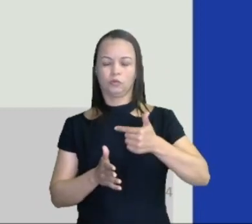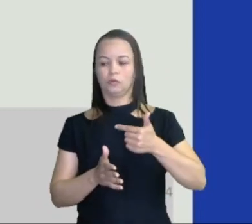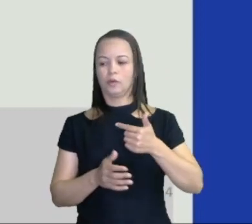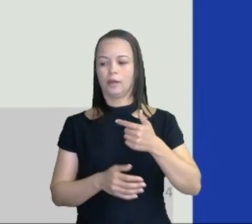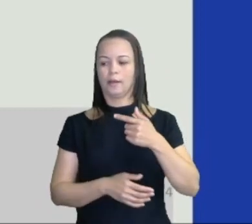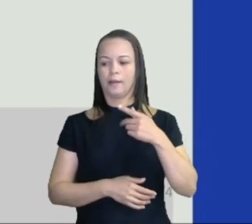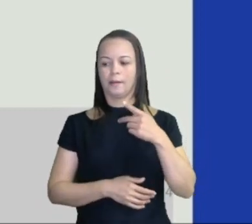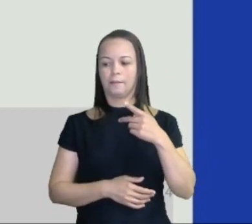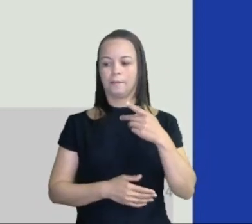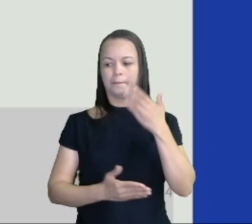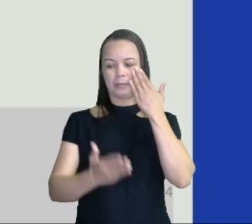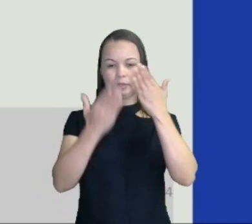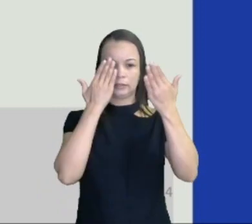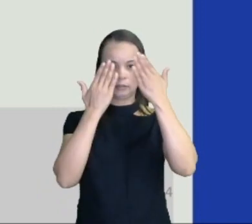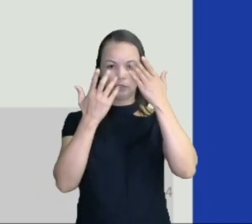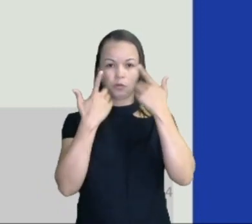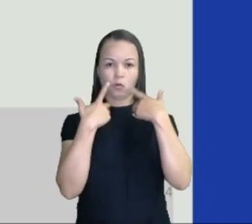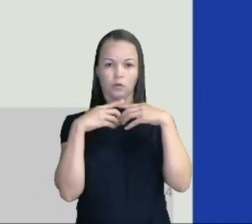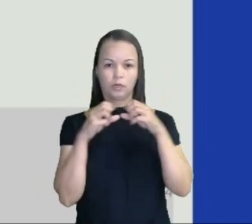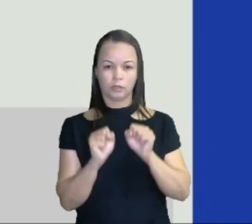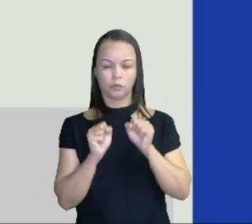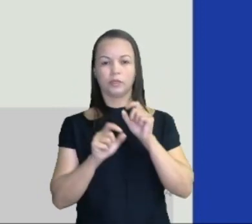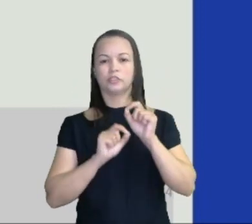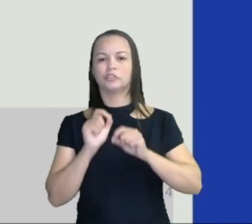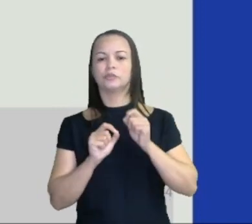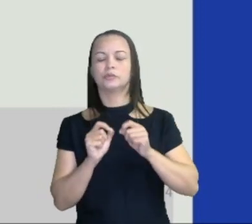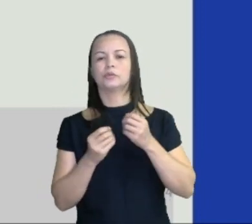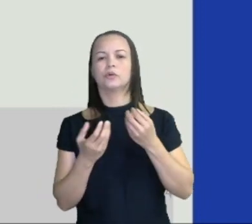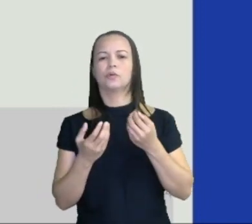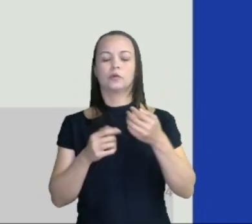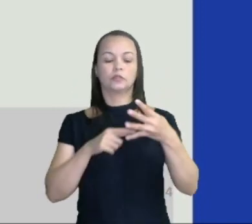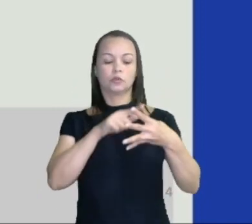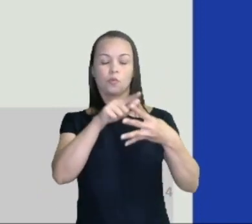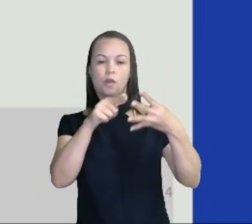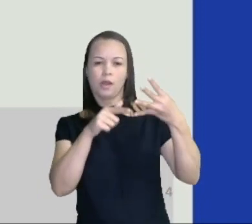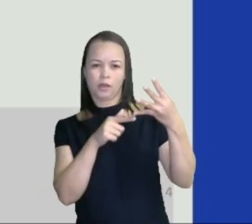o processo de leitura possui 4 fases: